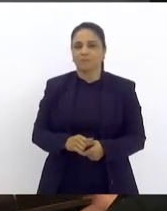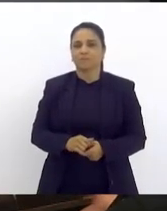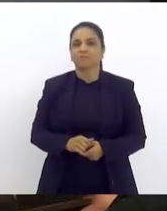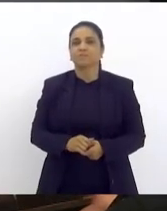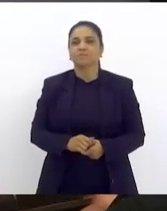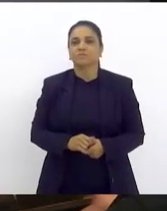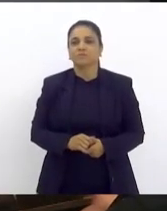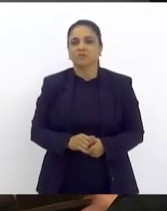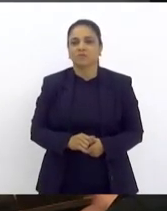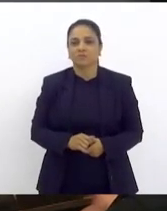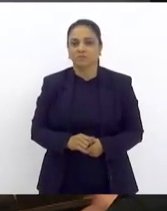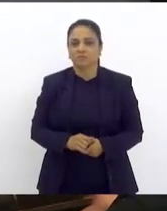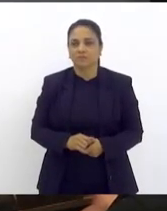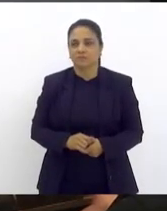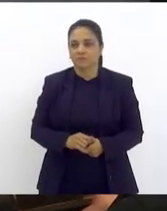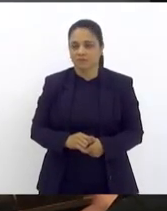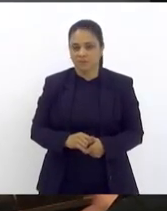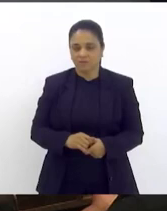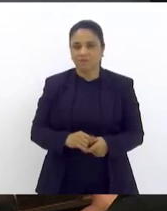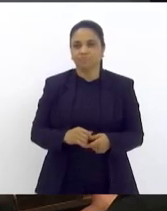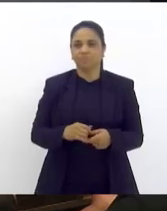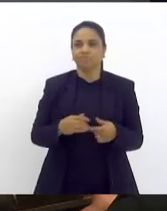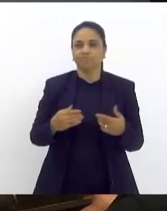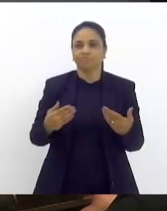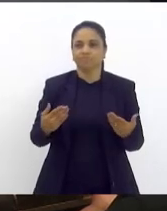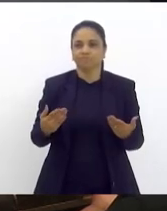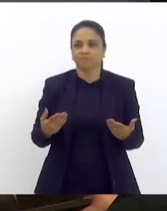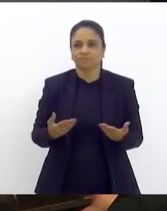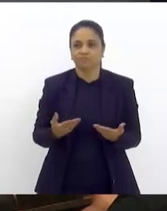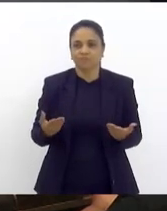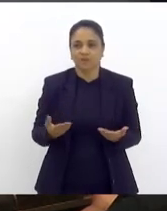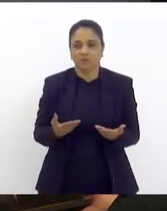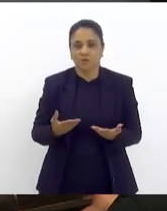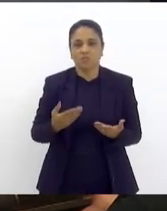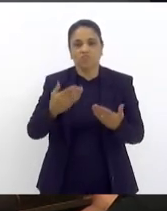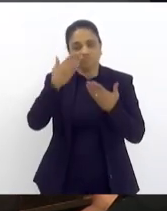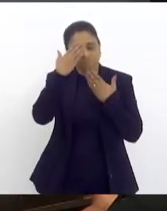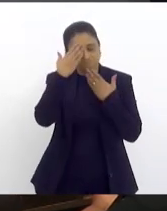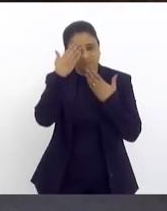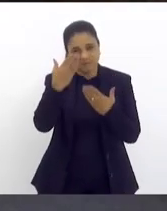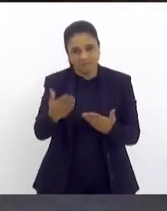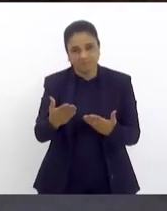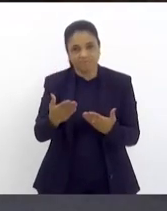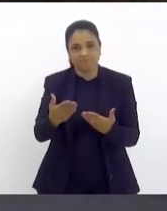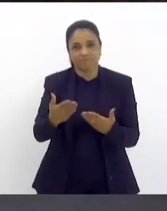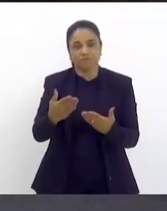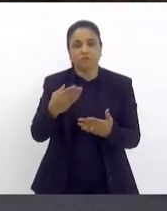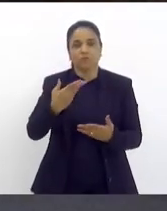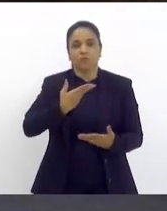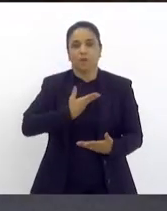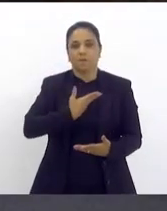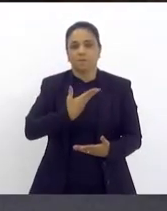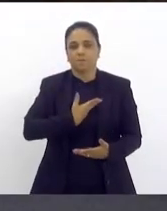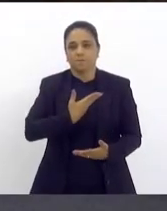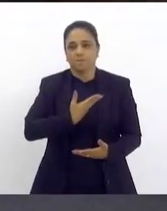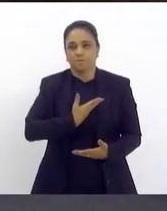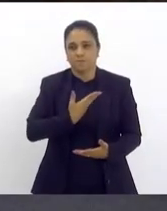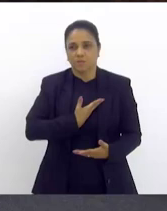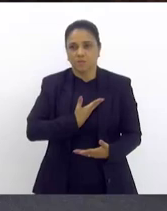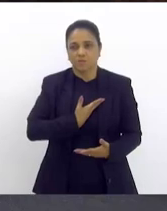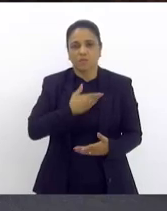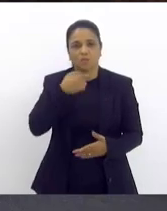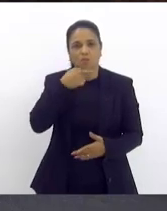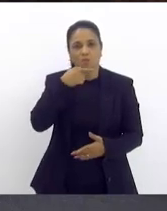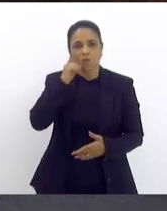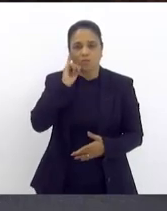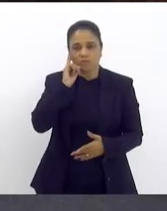Eu tenho aprendido muito, Rubão, com você. E eu sou muito grato de ter você como amigo. Ontem